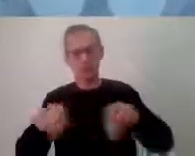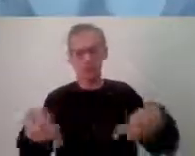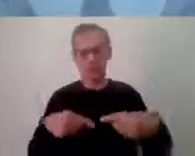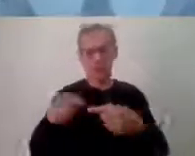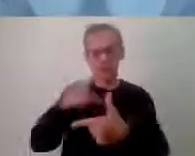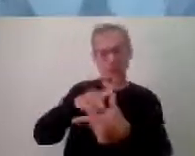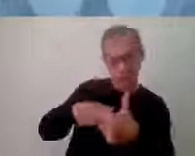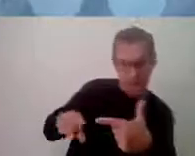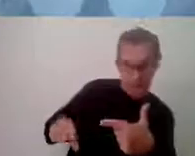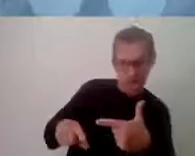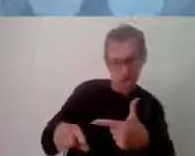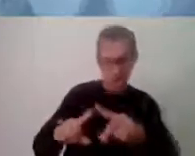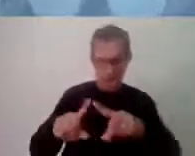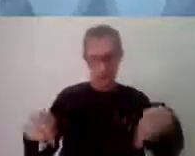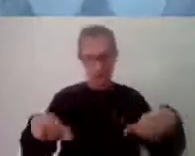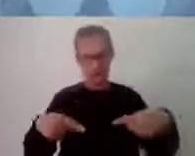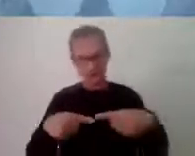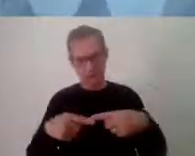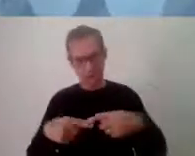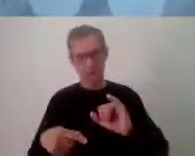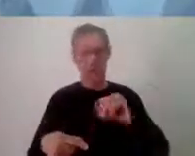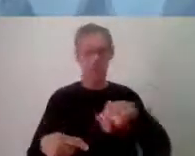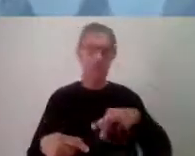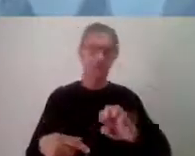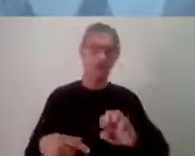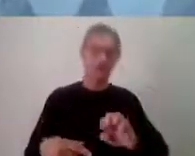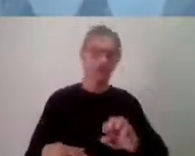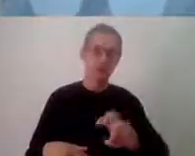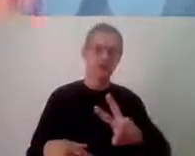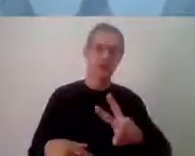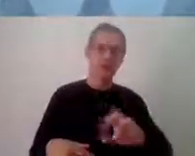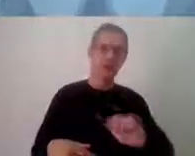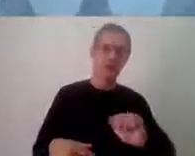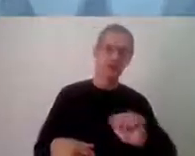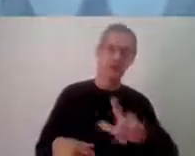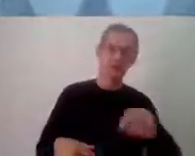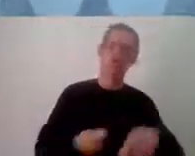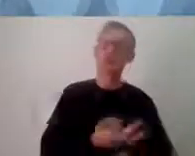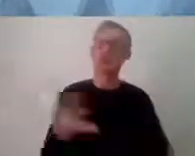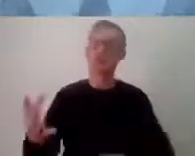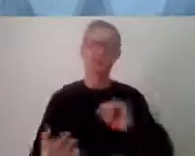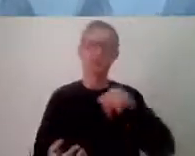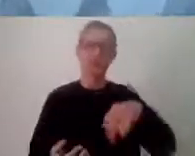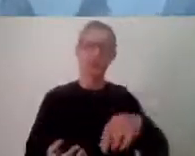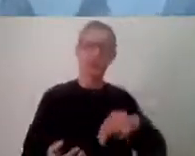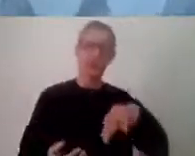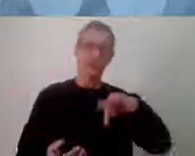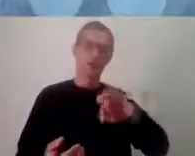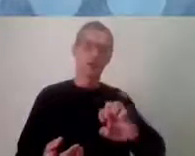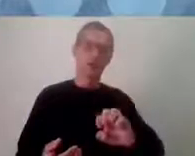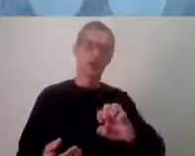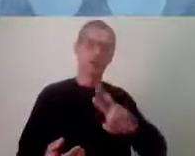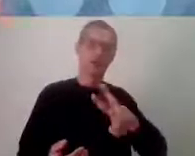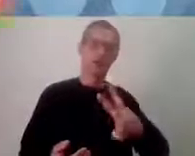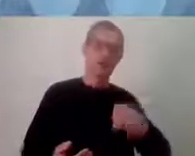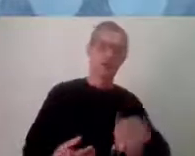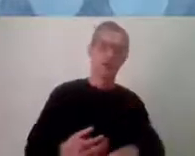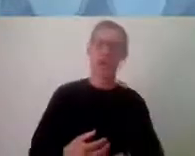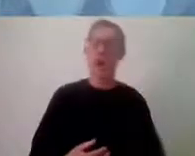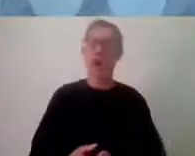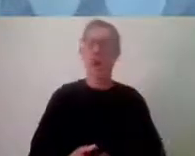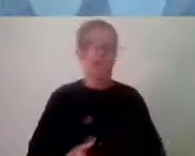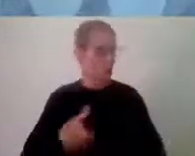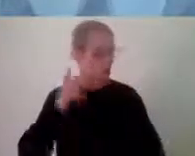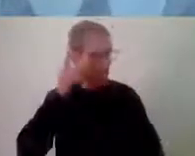divida aquela região, aquele intervalo, em quantos subintervalos você conseguir. Quanto maior a quantidade